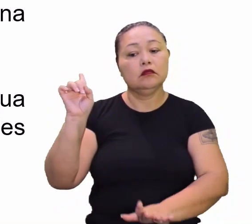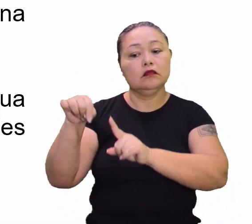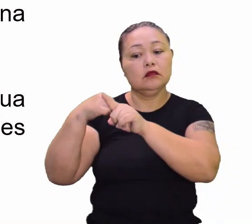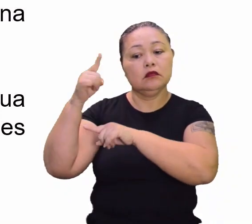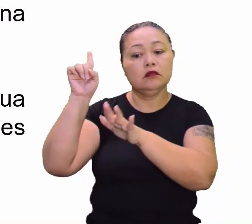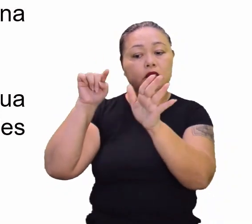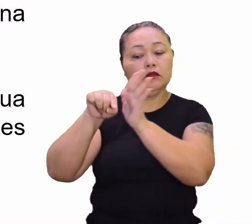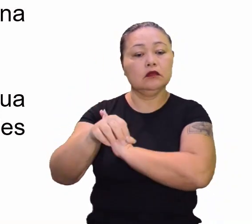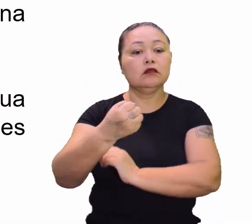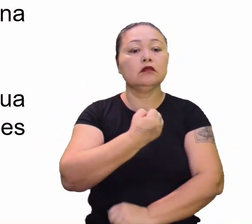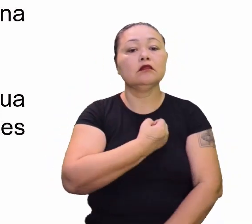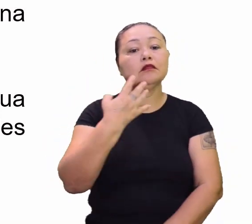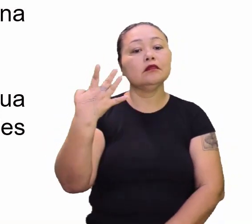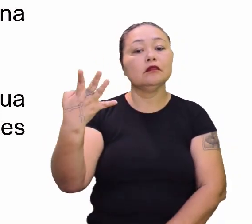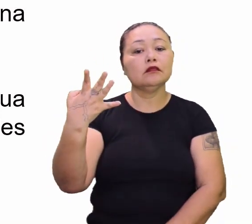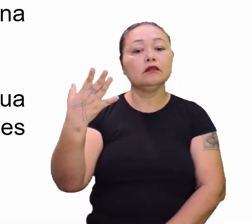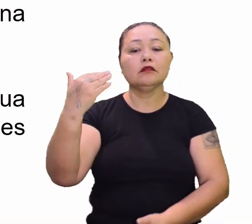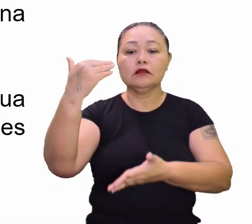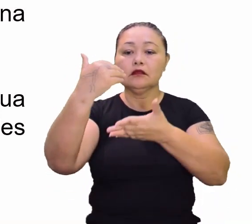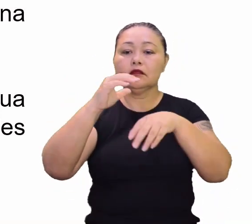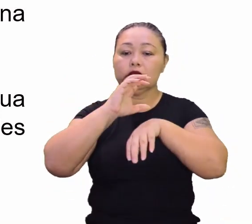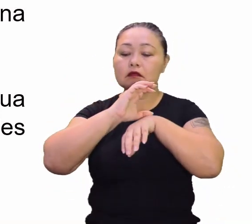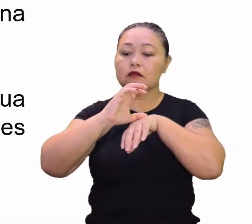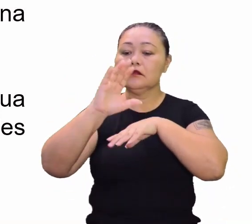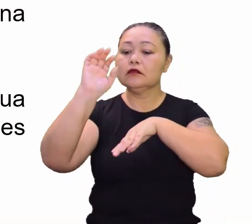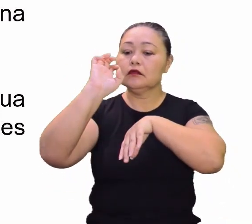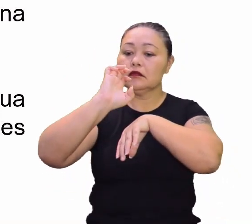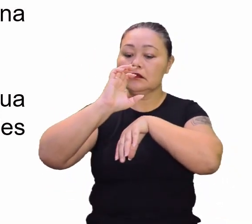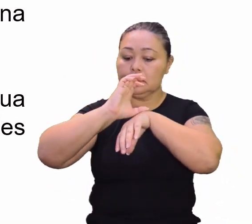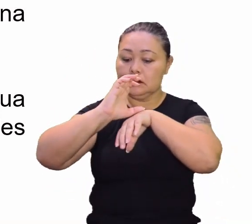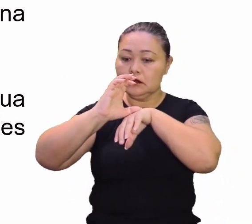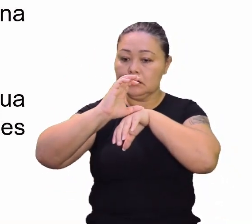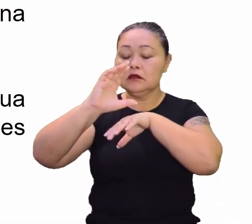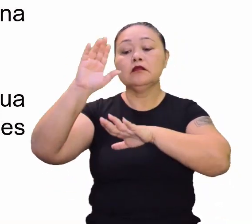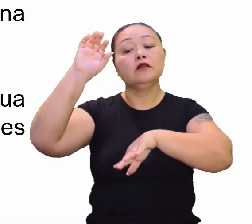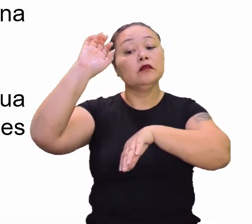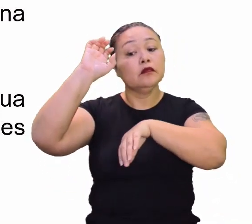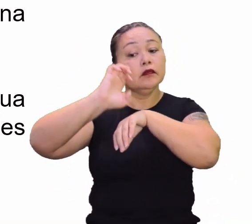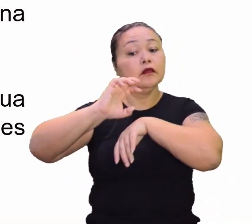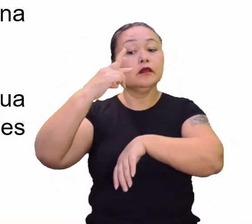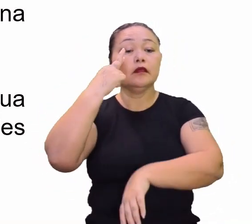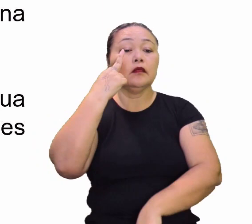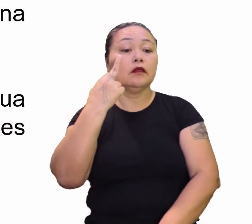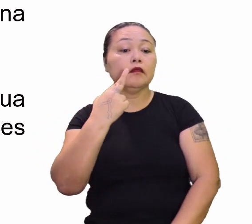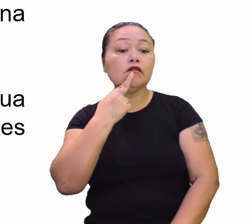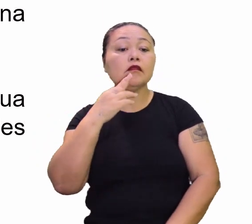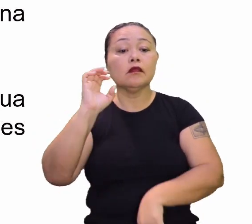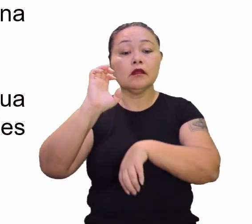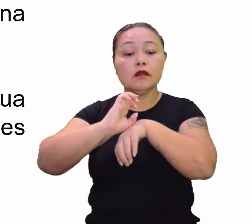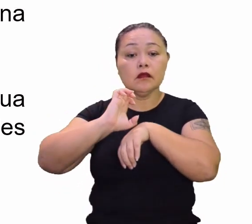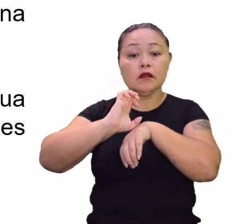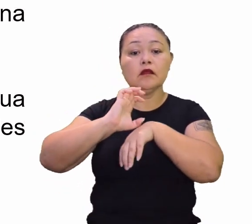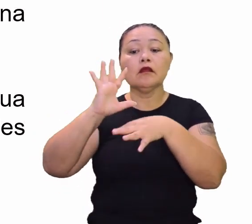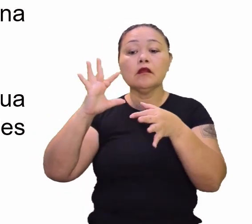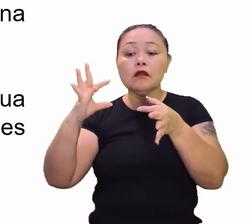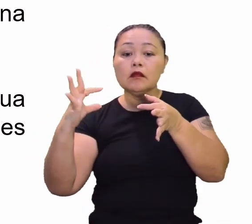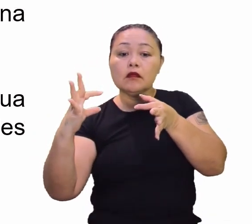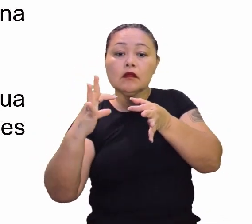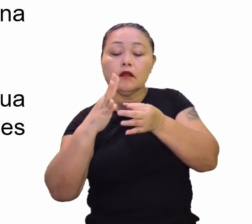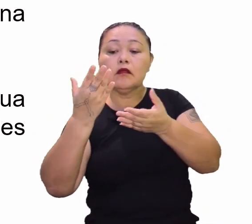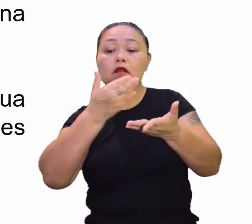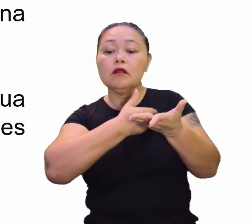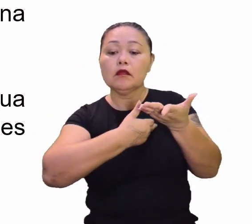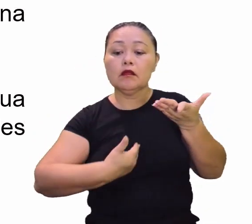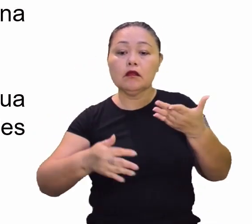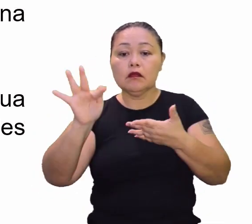Vamos lá, questão 4. Segundo a Constituição do Estado de Rondônia, o Estado cooperará com a União